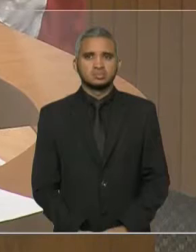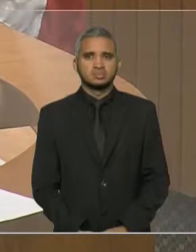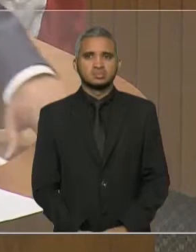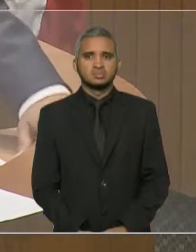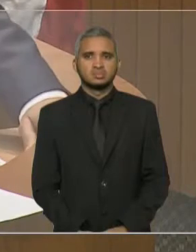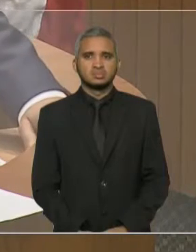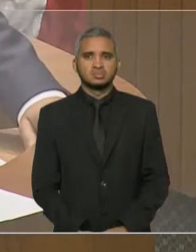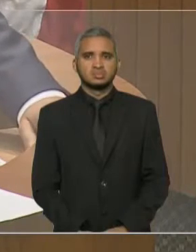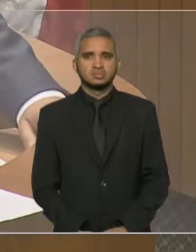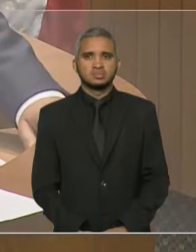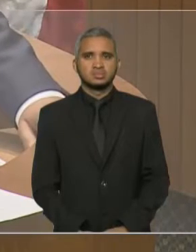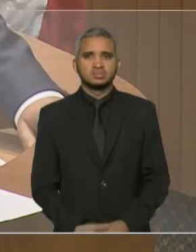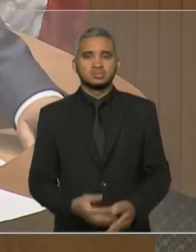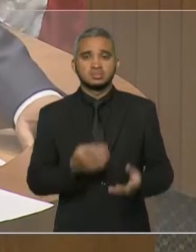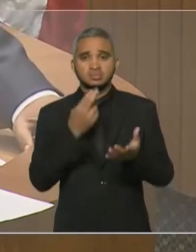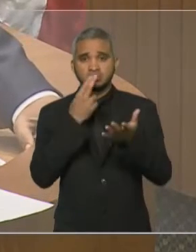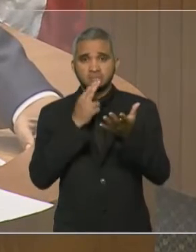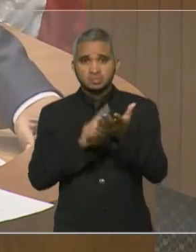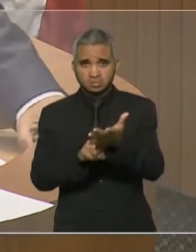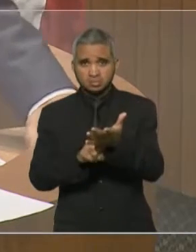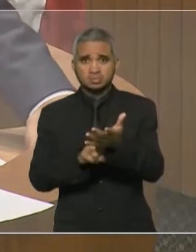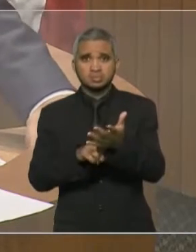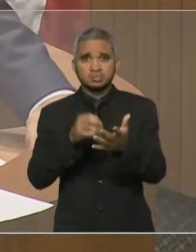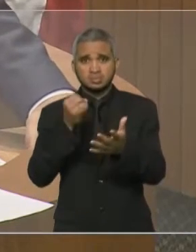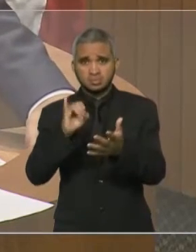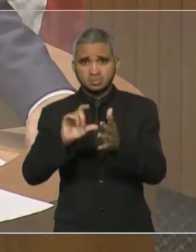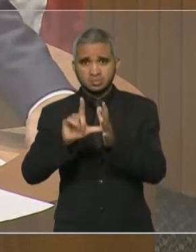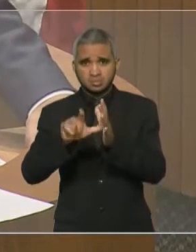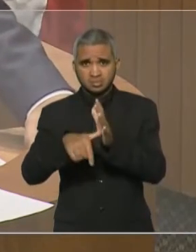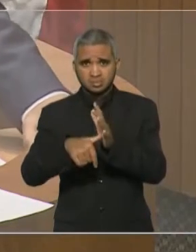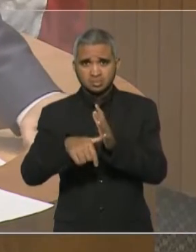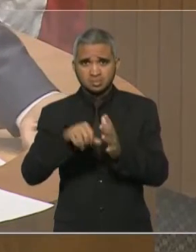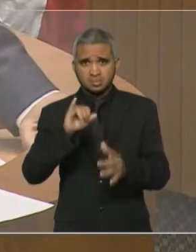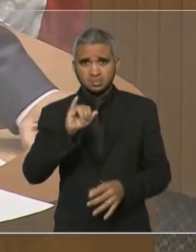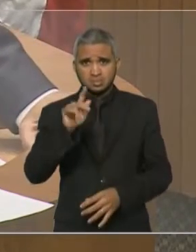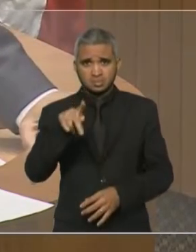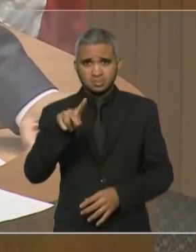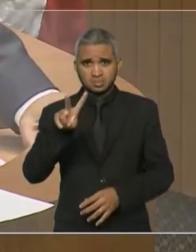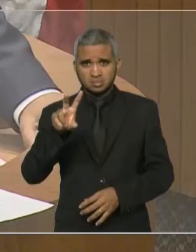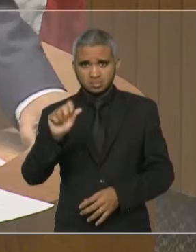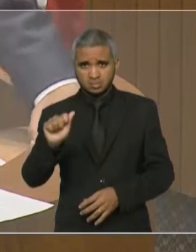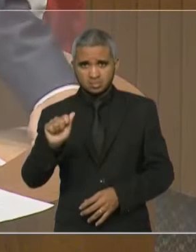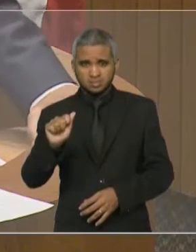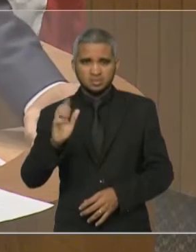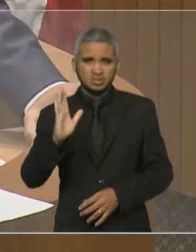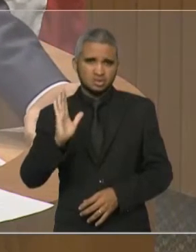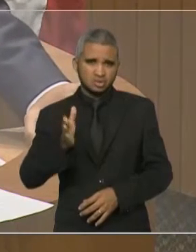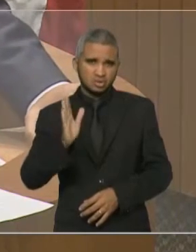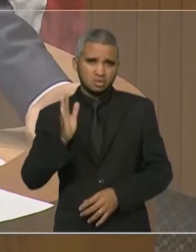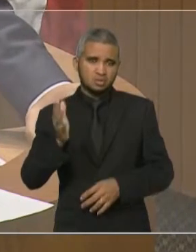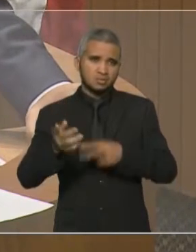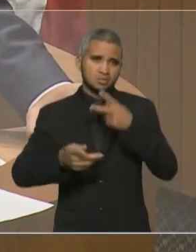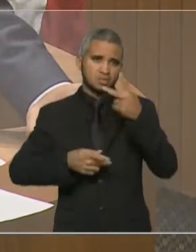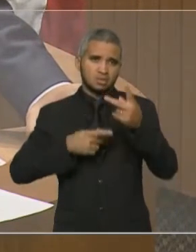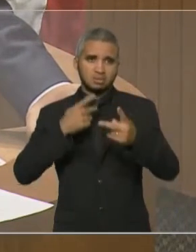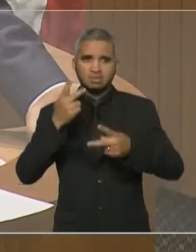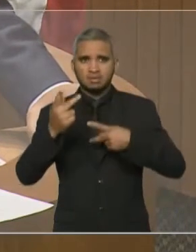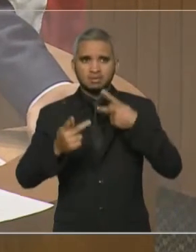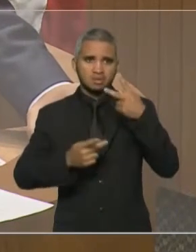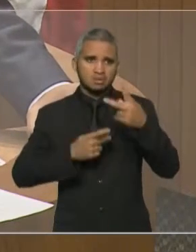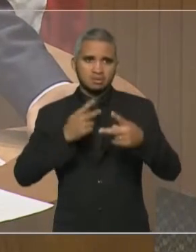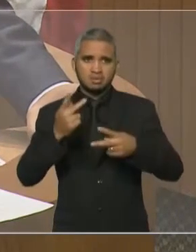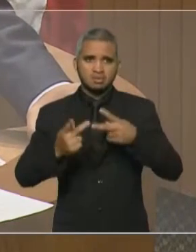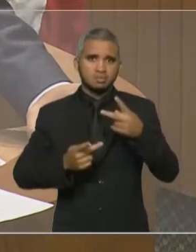as multas relativas ao atraso de IPVA. Muito foi falado, e inclusive,